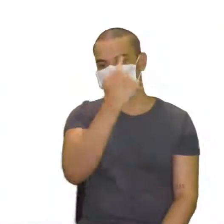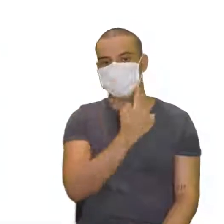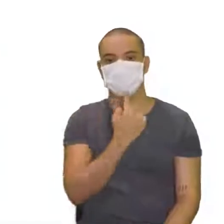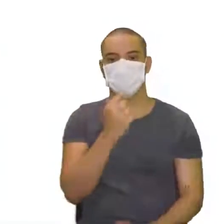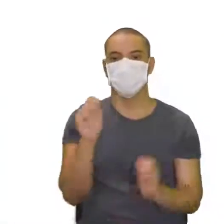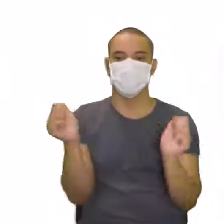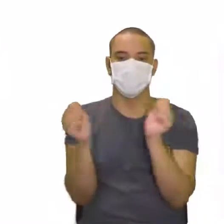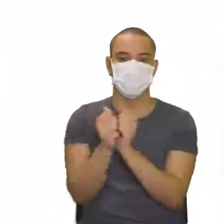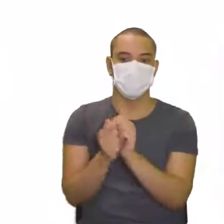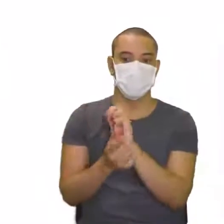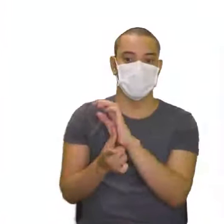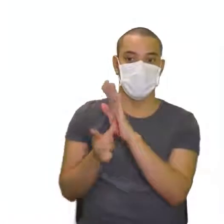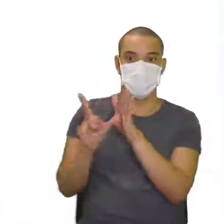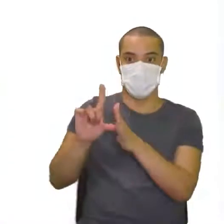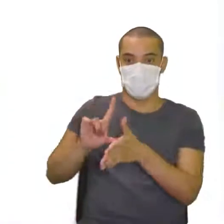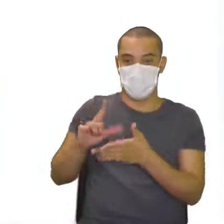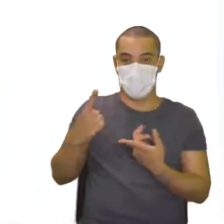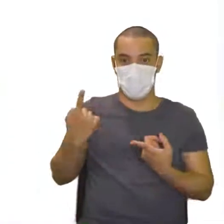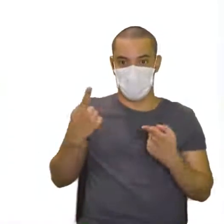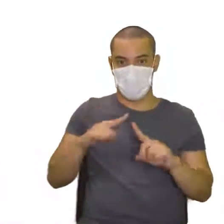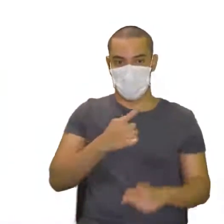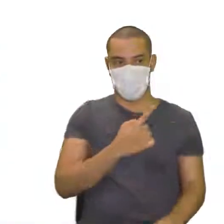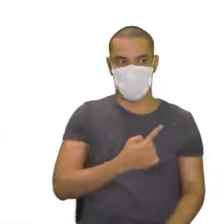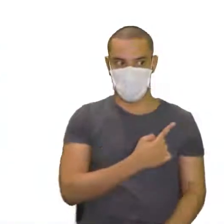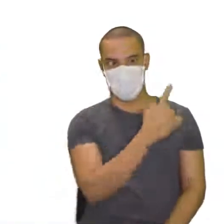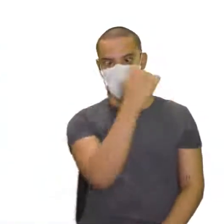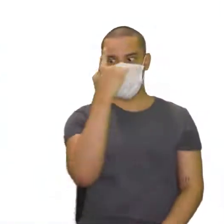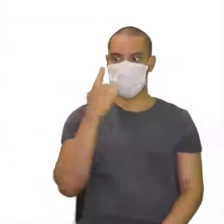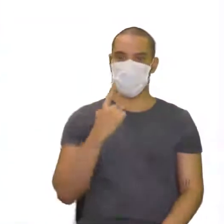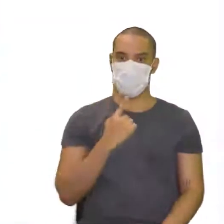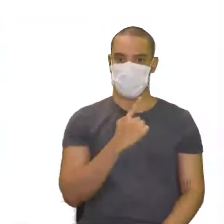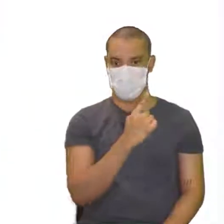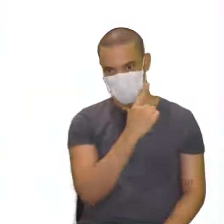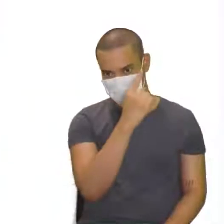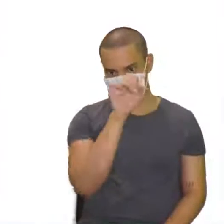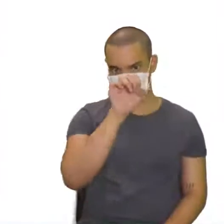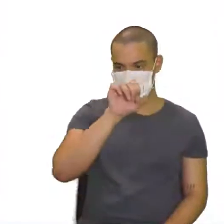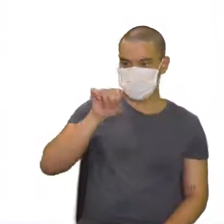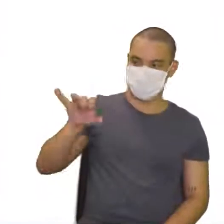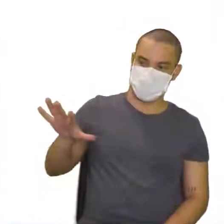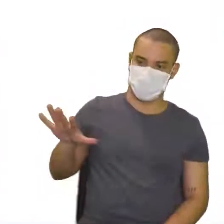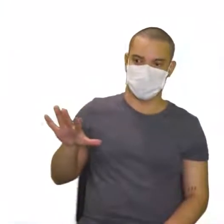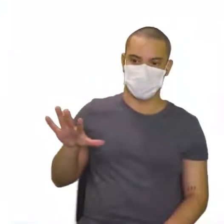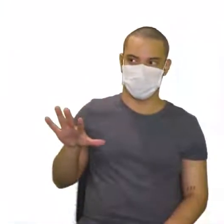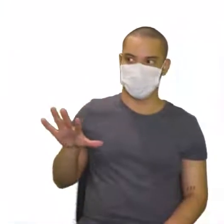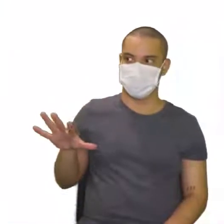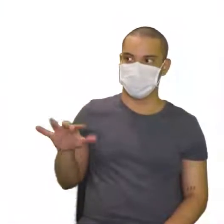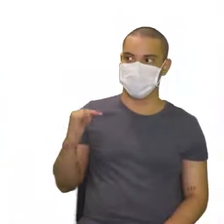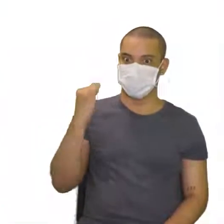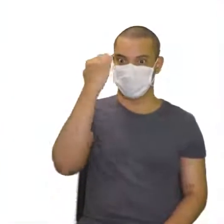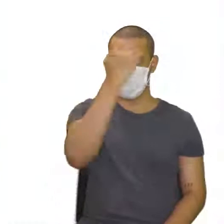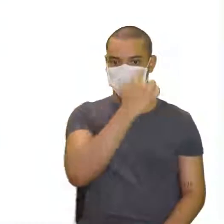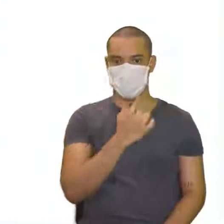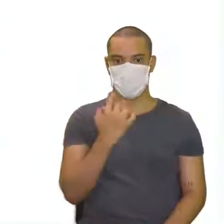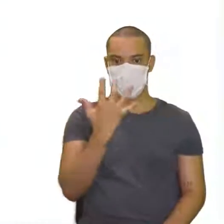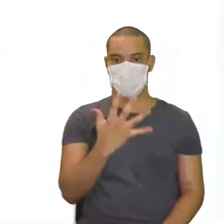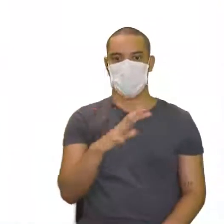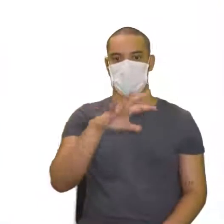no sentido anti-horário, pela regra da mão direita envolvente, nós vamos ver o vetor indução